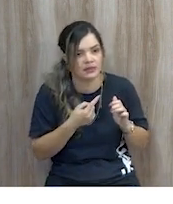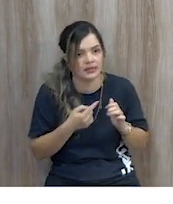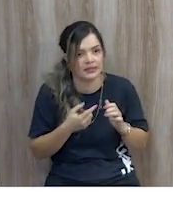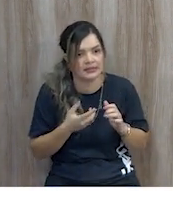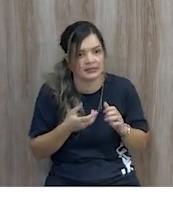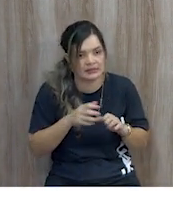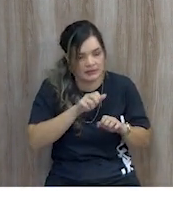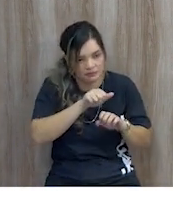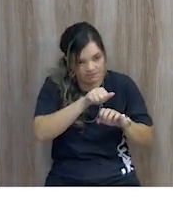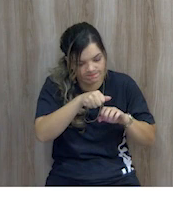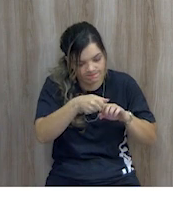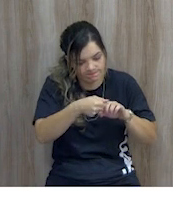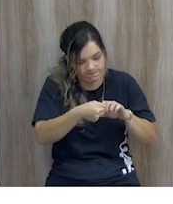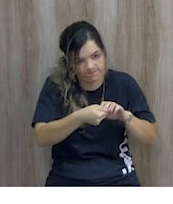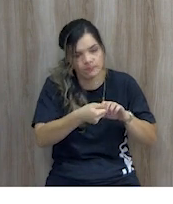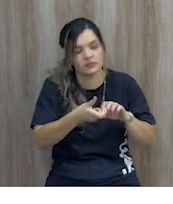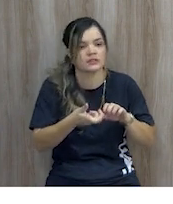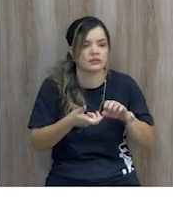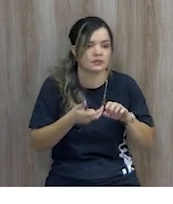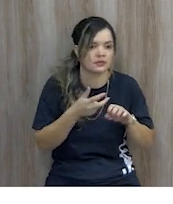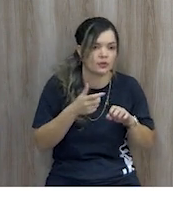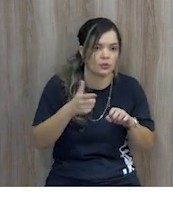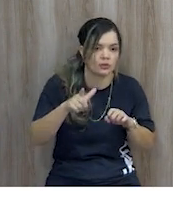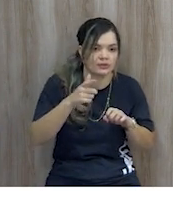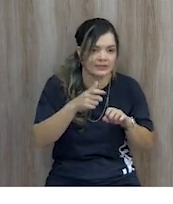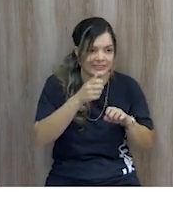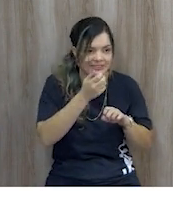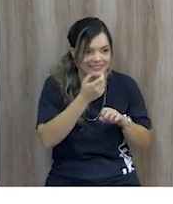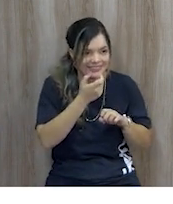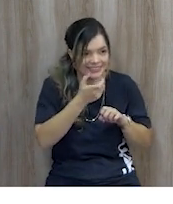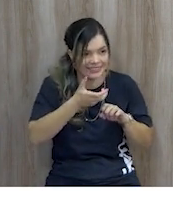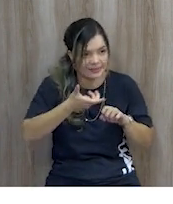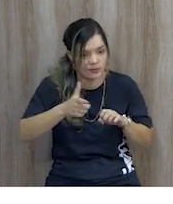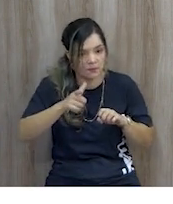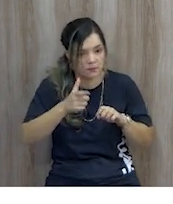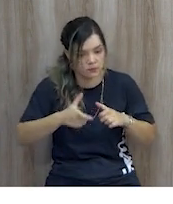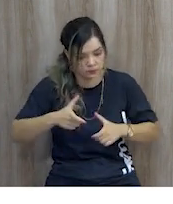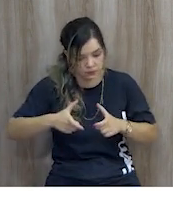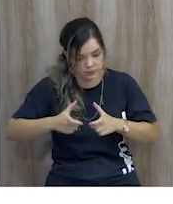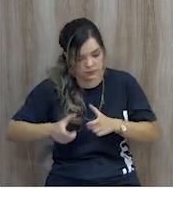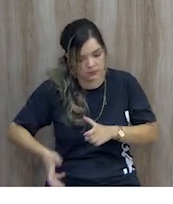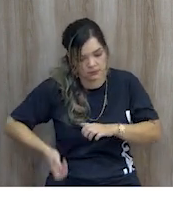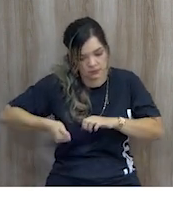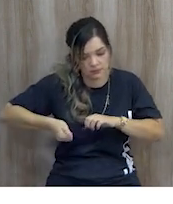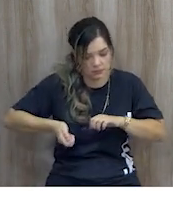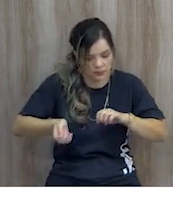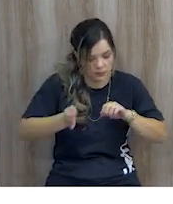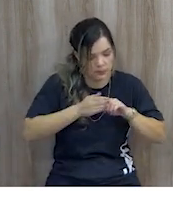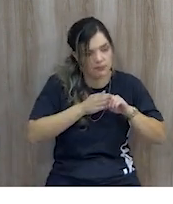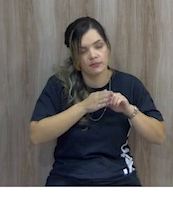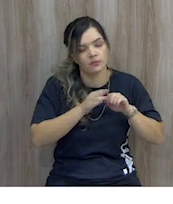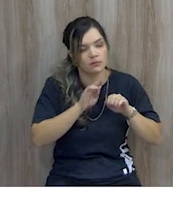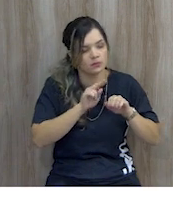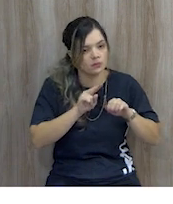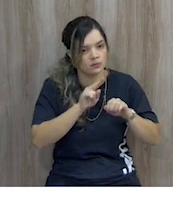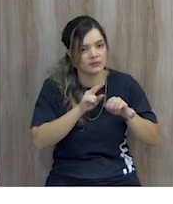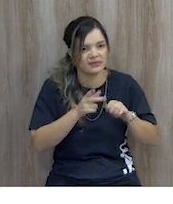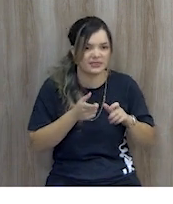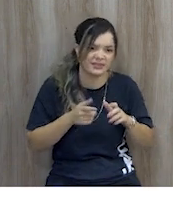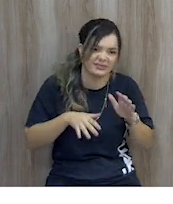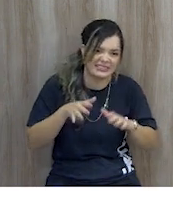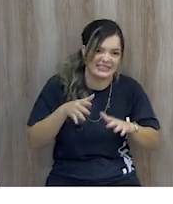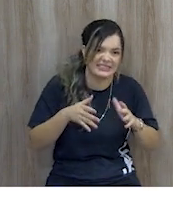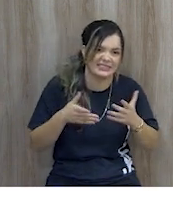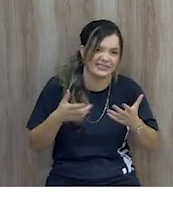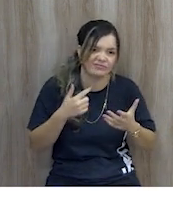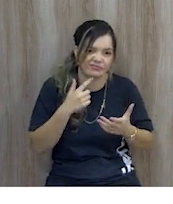esse tecido, tira enxerto de tecido conjuntivo. Muitas vezes o que a gente tira não é a nossa expectativa, o que a